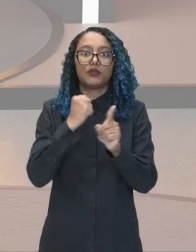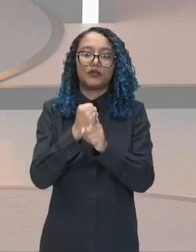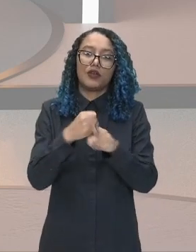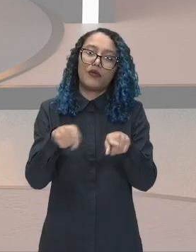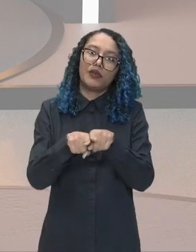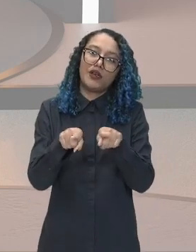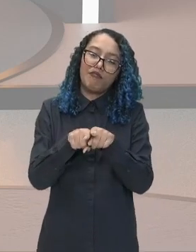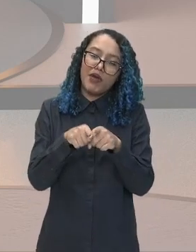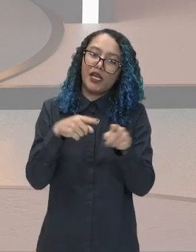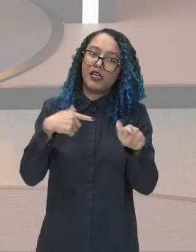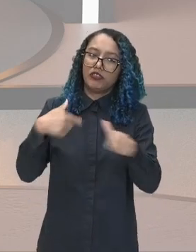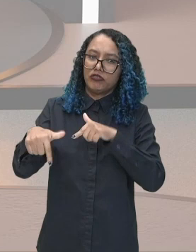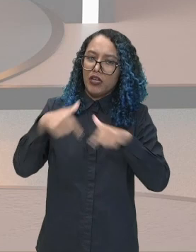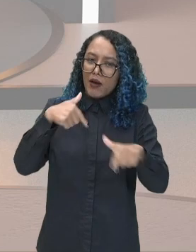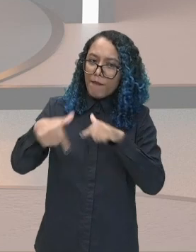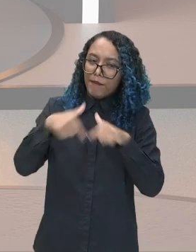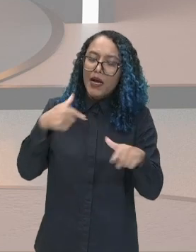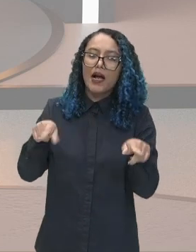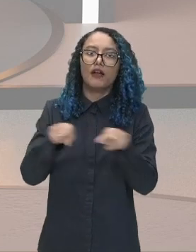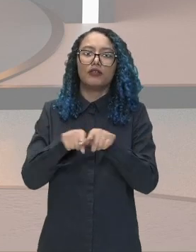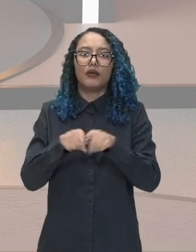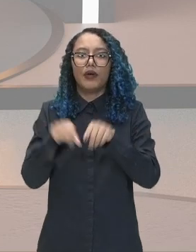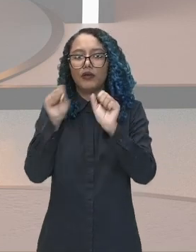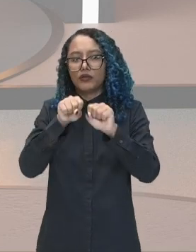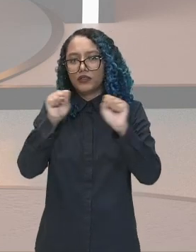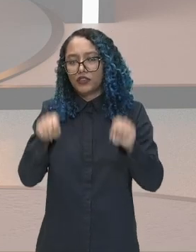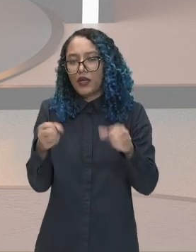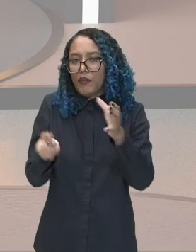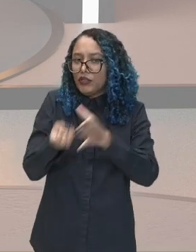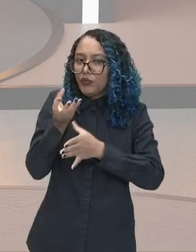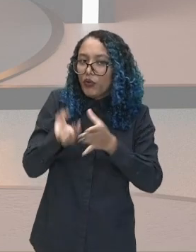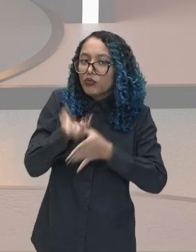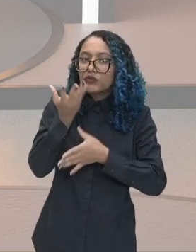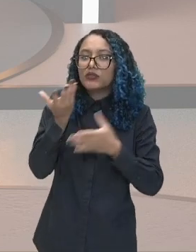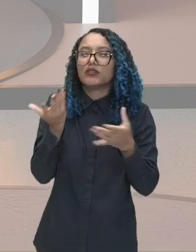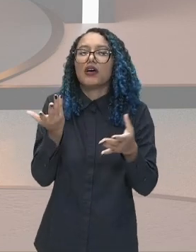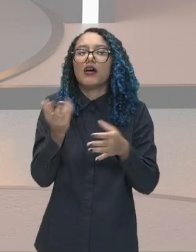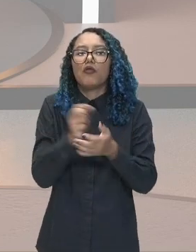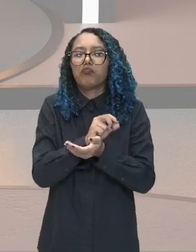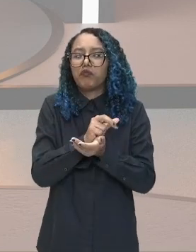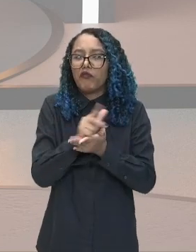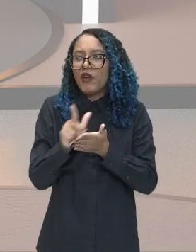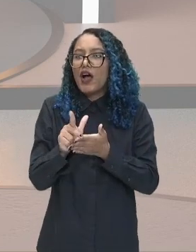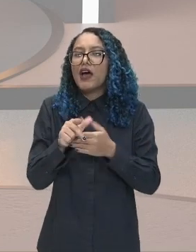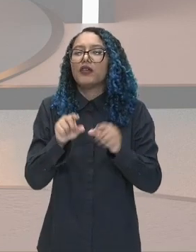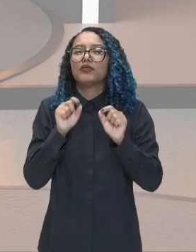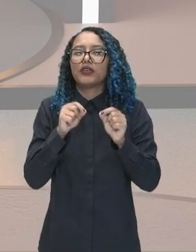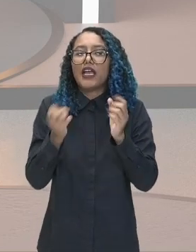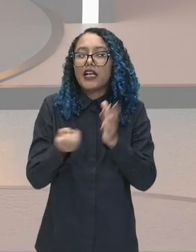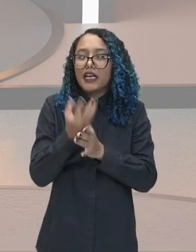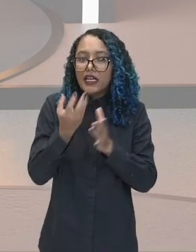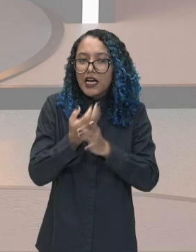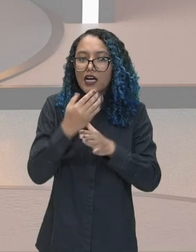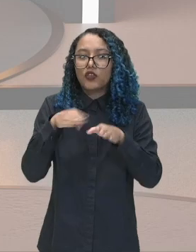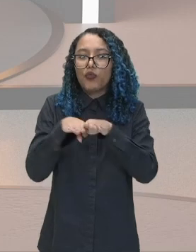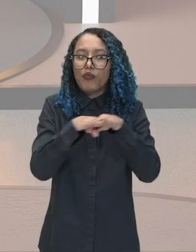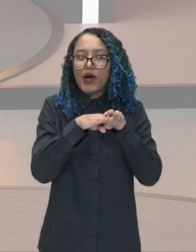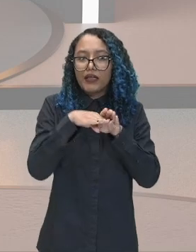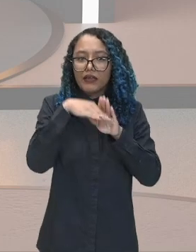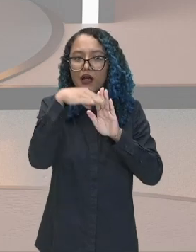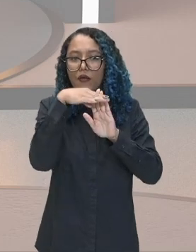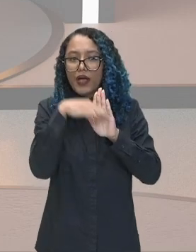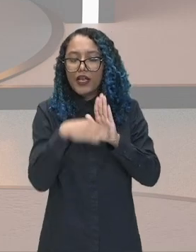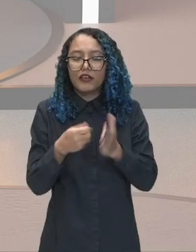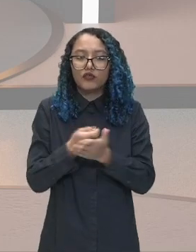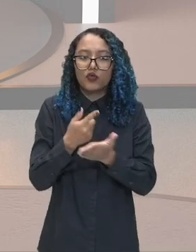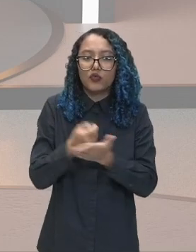as relações de trabalho, o sistema produtivo, estabelecendo novos padrões de consumo